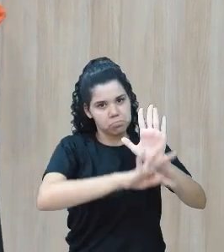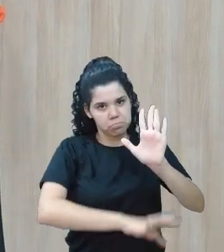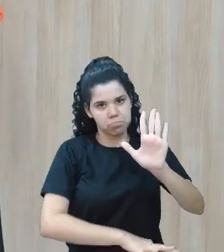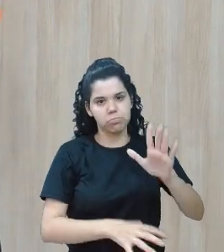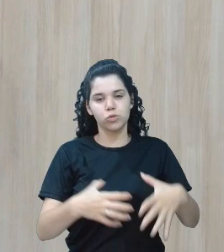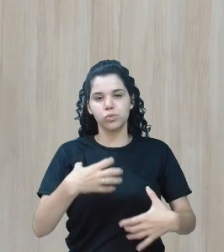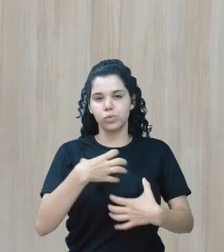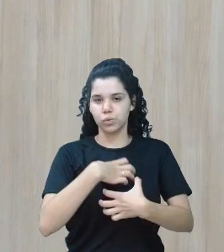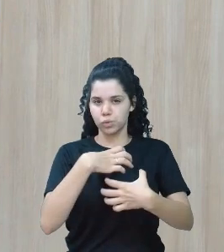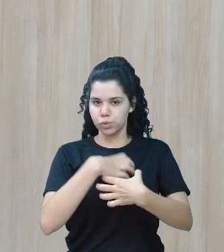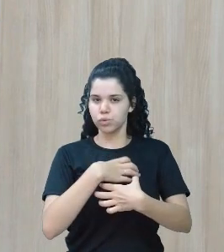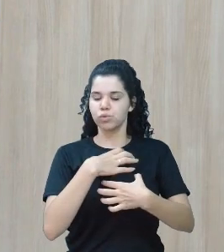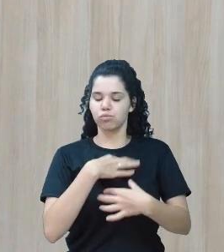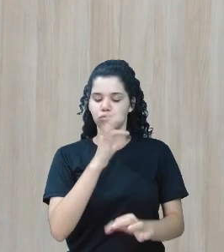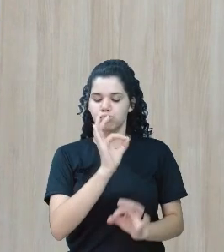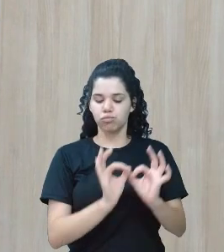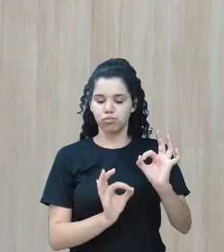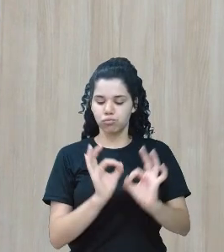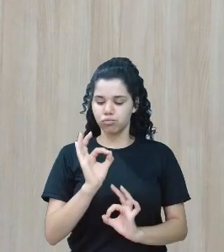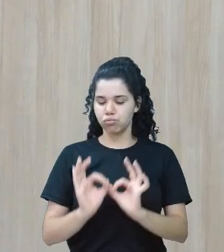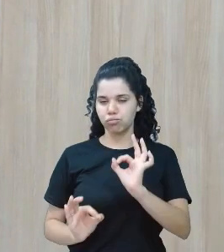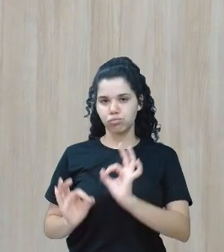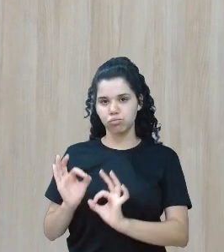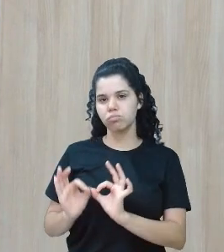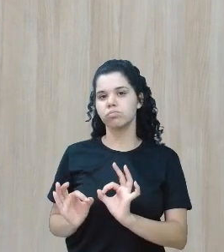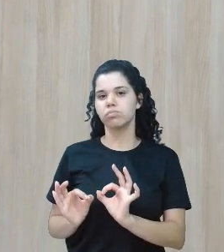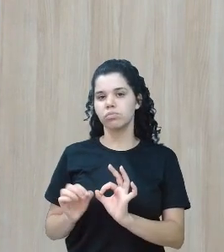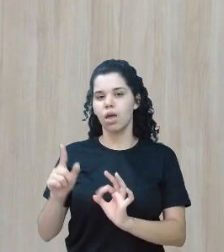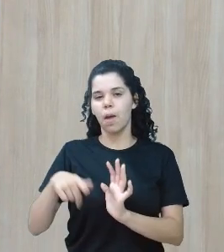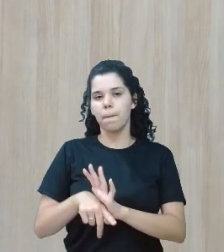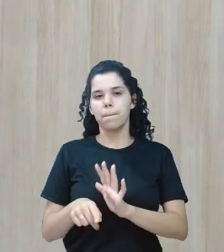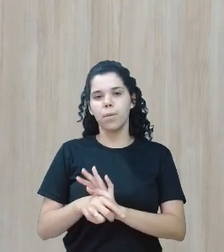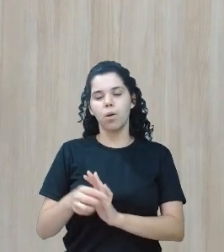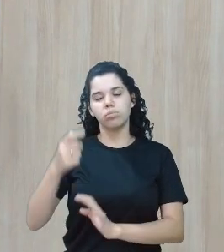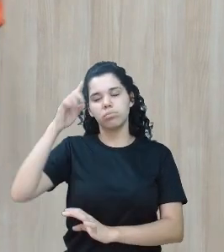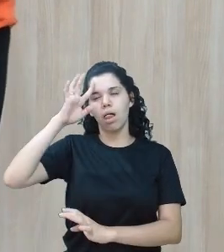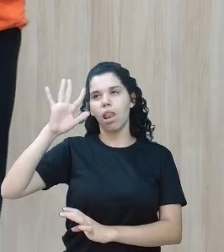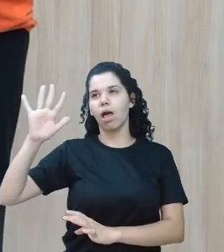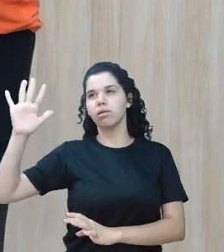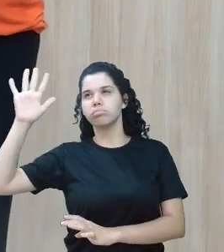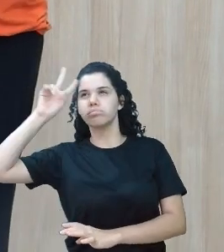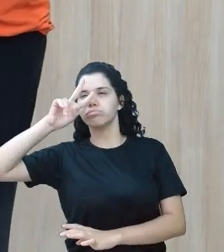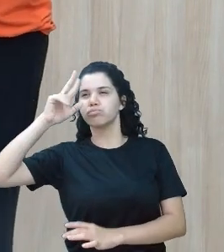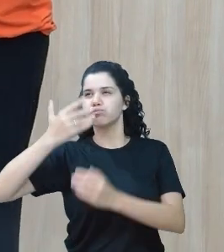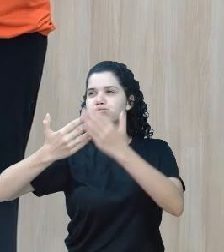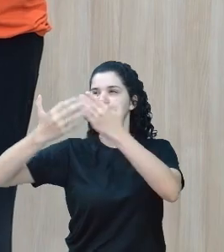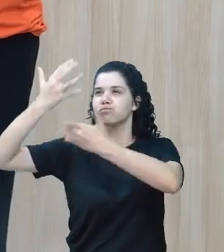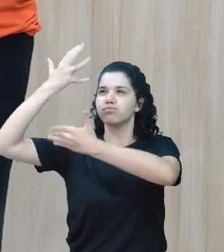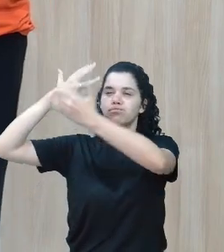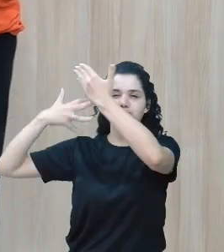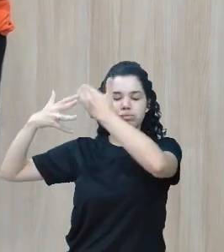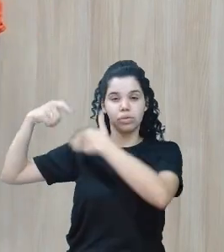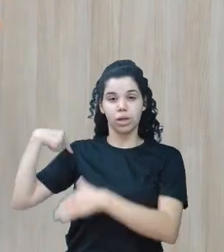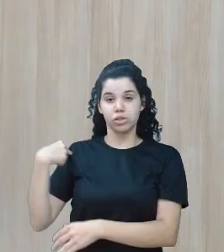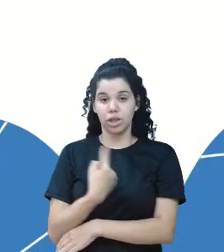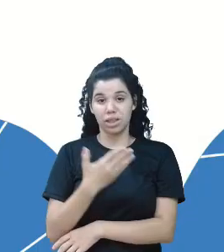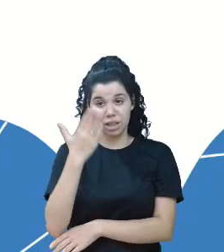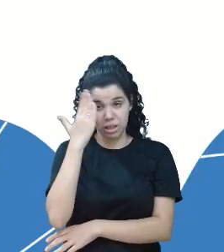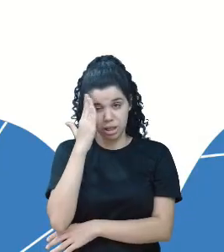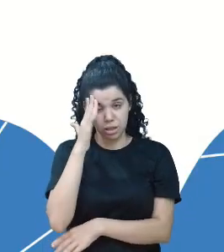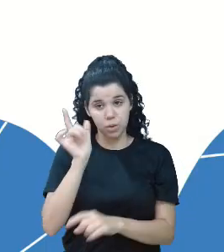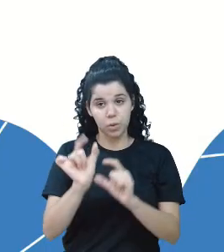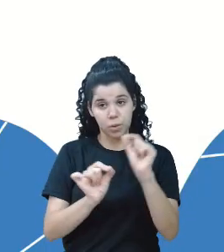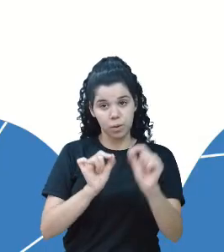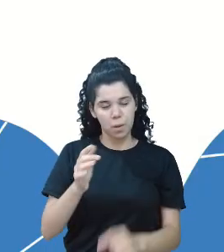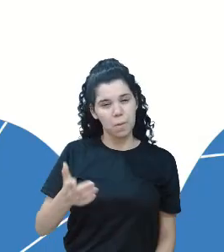pela forma como o texto é conduzido, por se tratar de memórias, de lembranças, nós entendemos que o pense nisso,